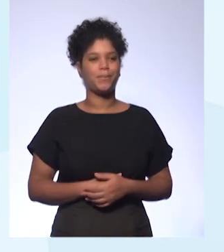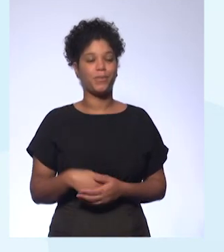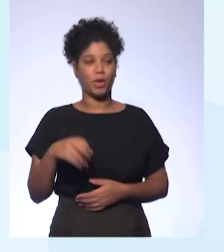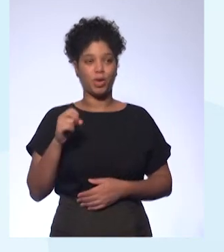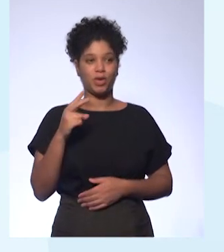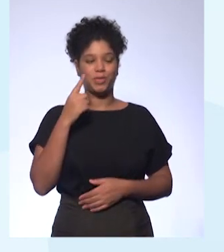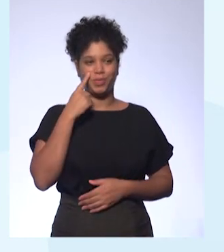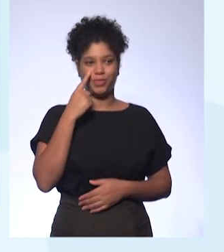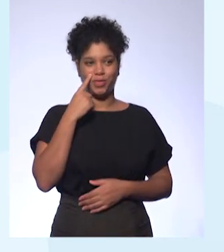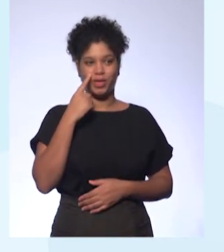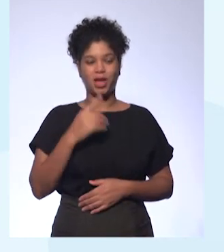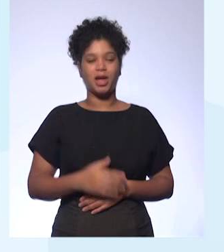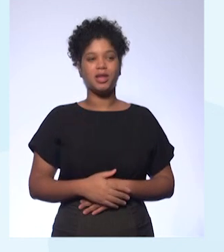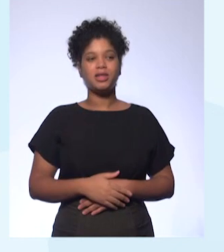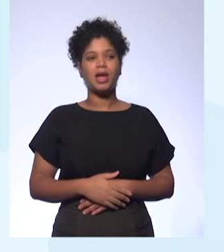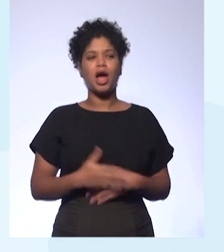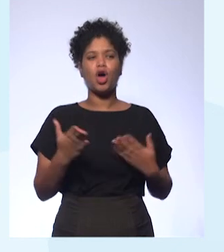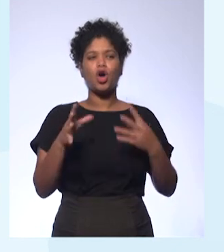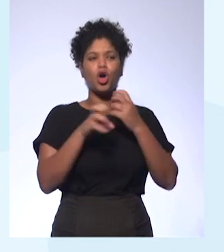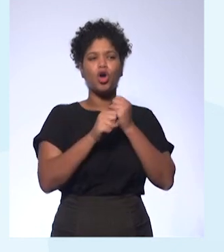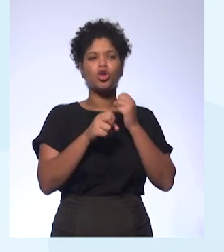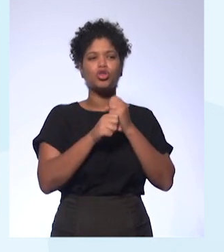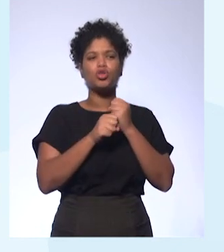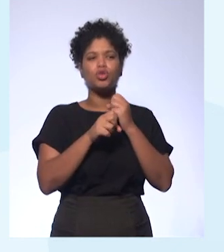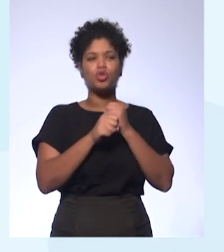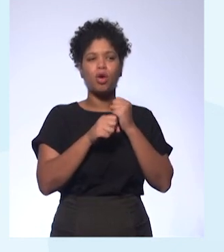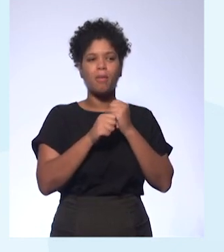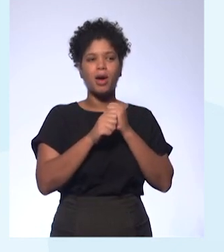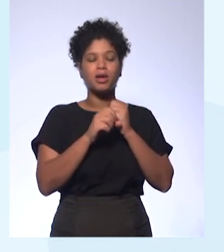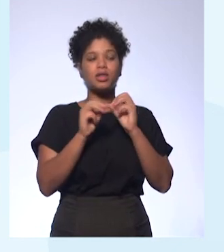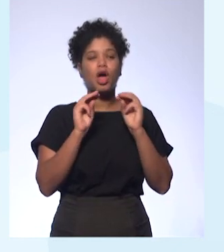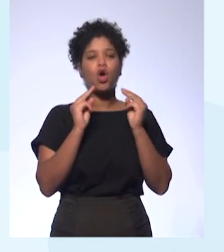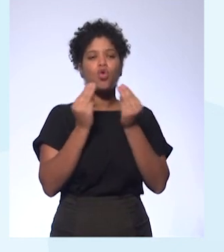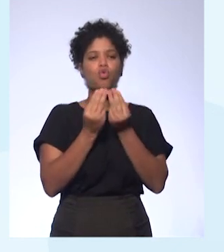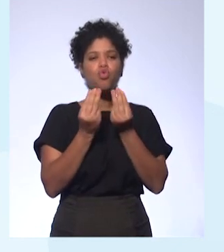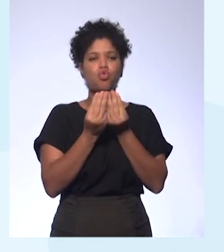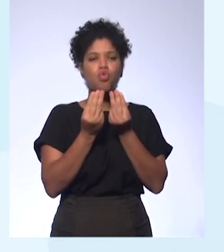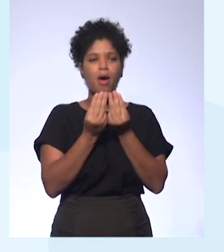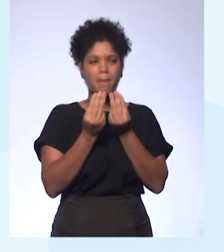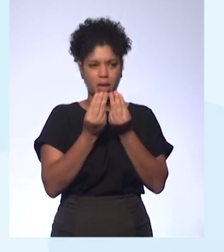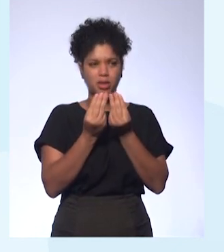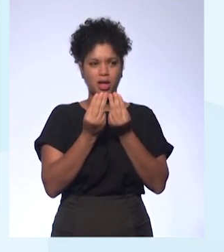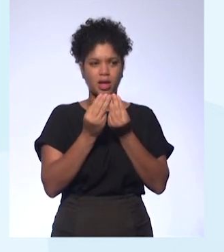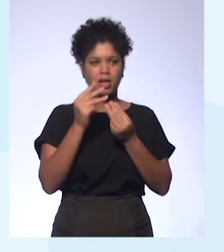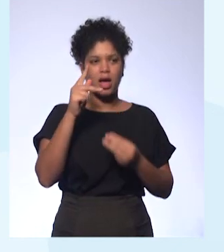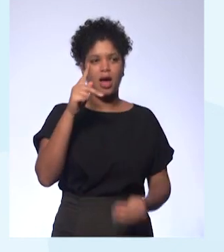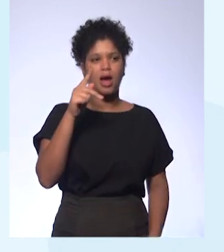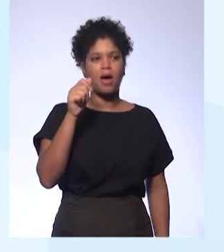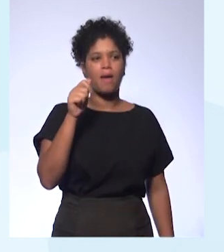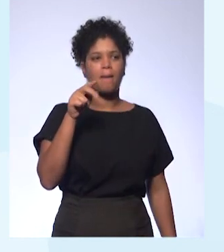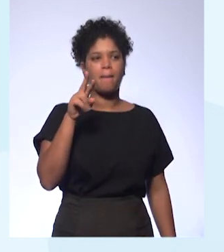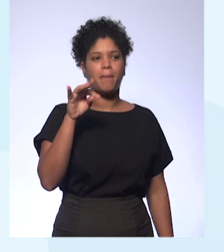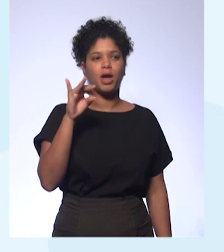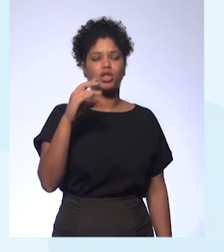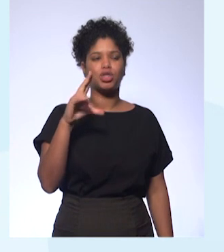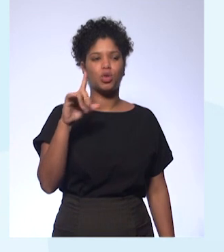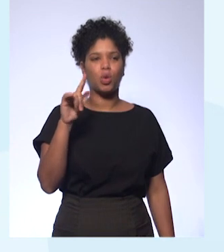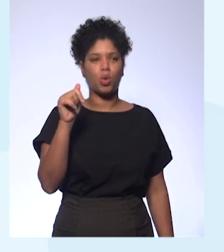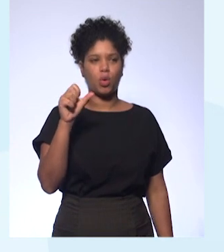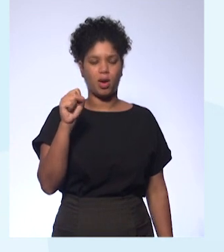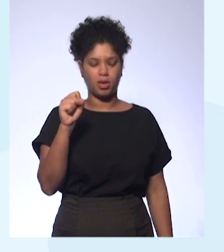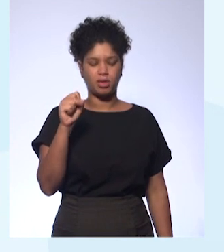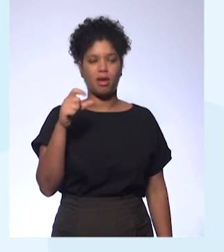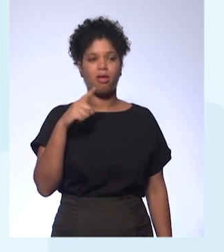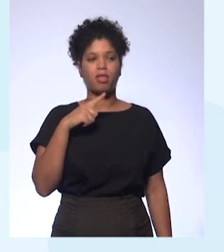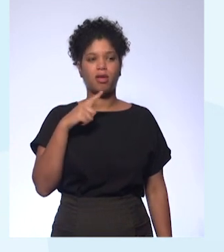ok? Precisamos fazer o cálculo das massas das partículas. Então, temos a massa do